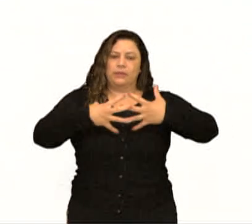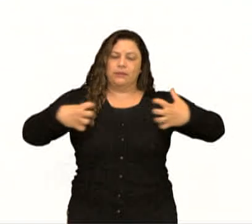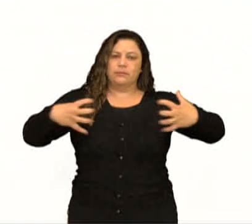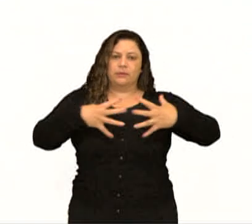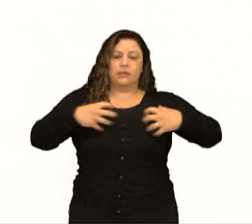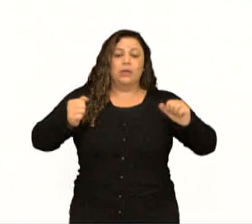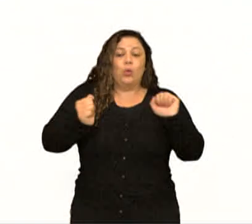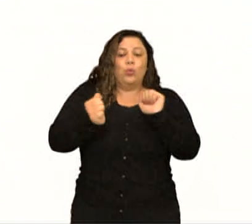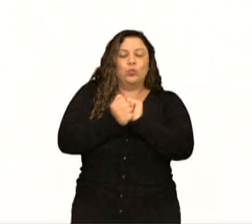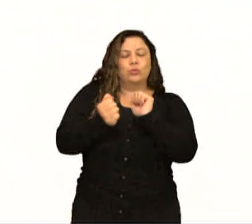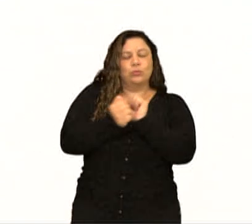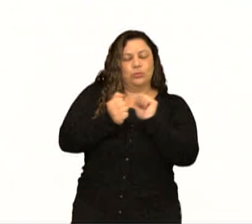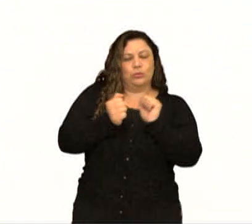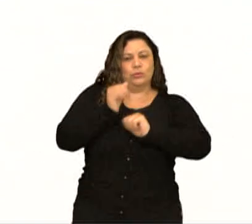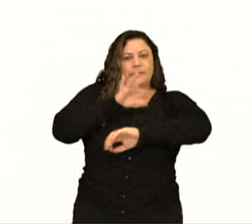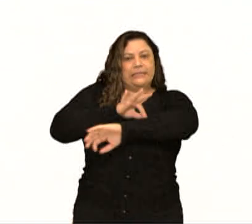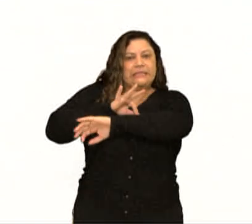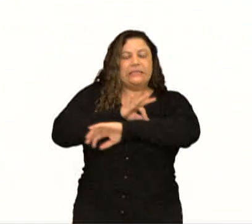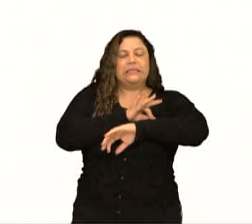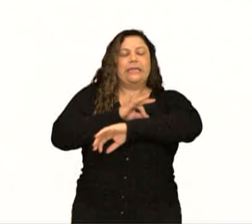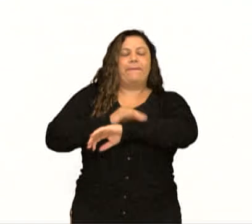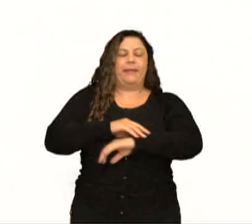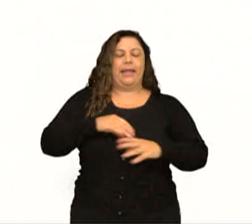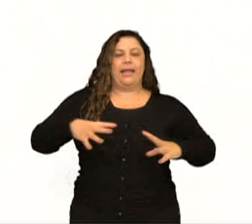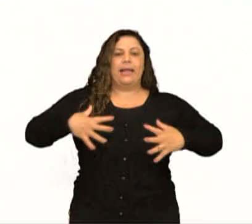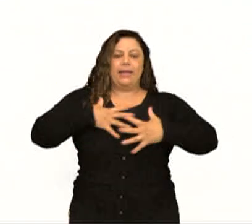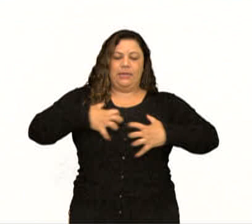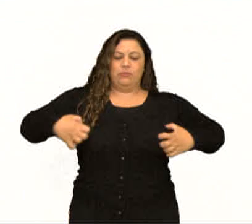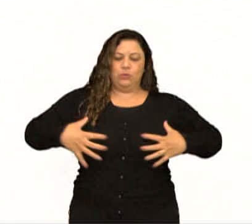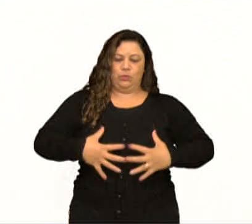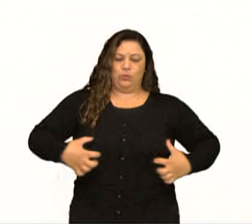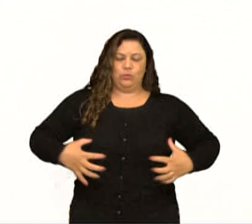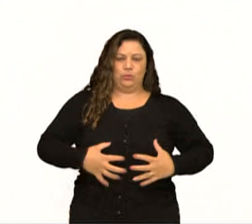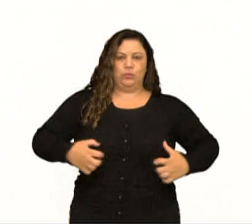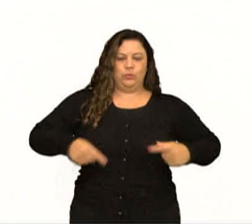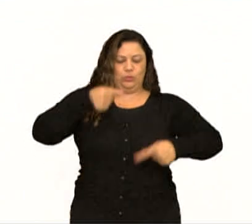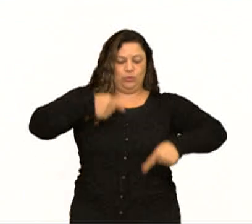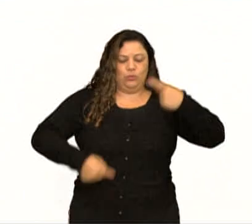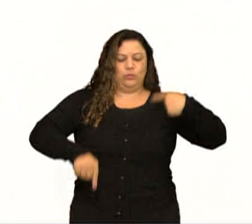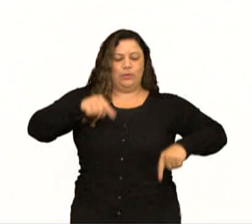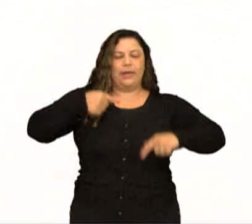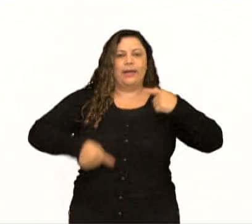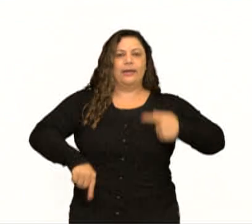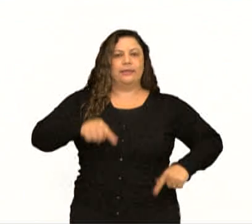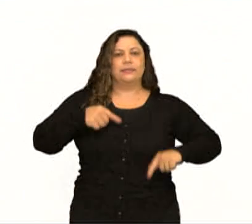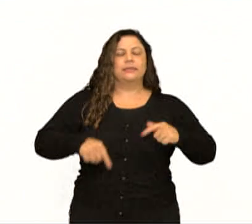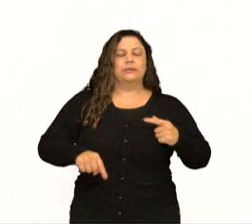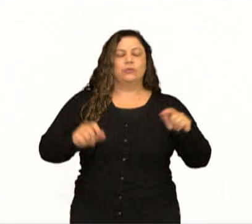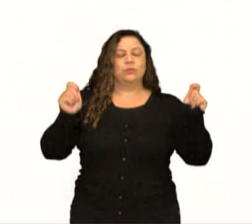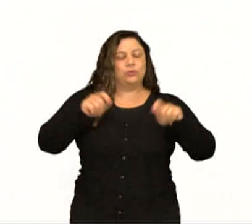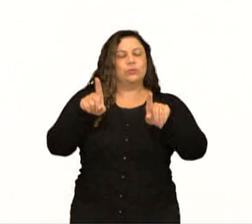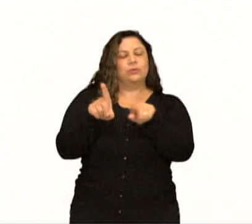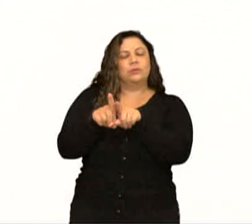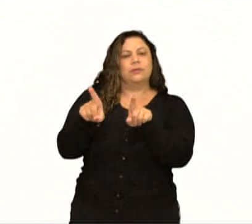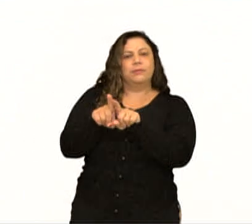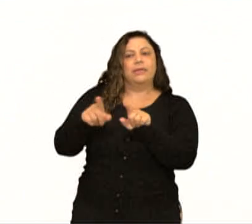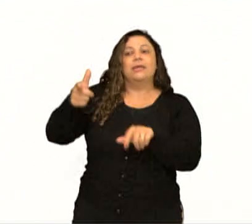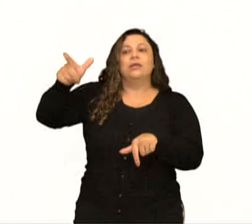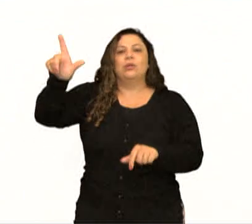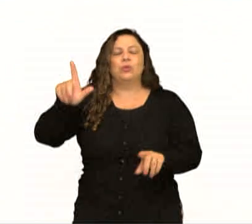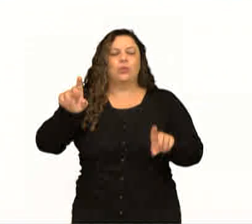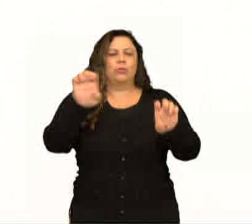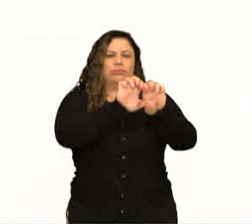tecidos da pele, músculos, vasos sanguíneos, tecidos em cicatrização e outras